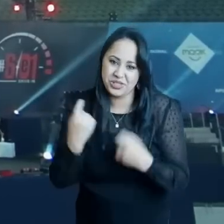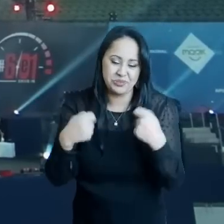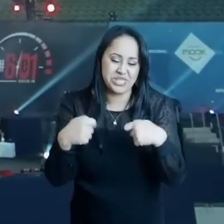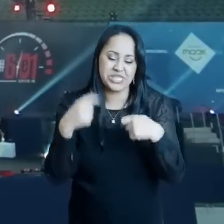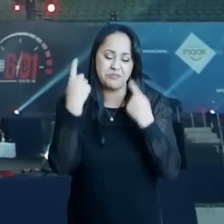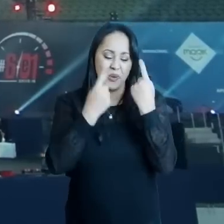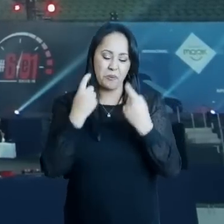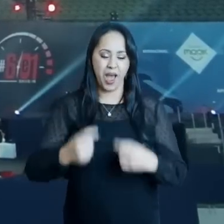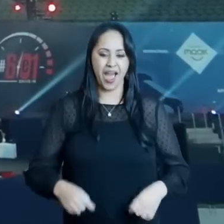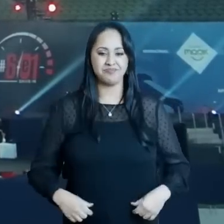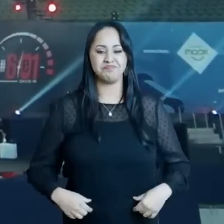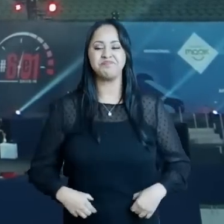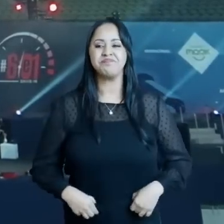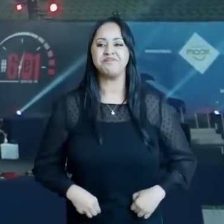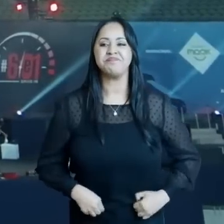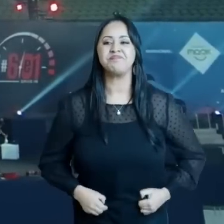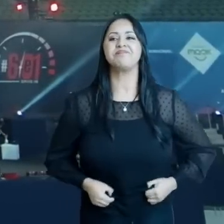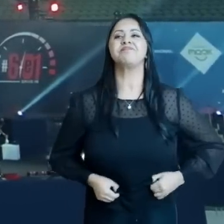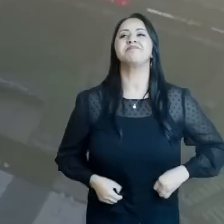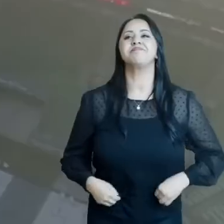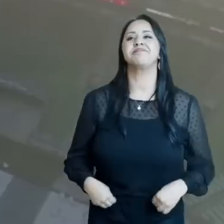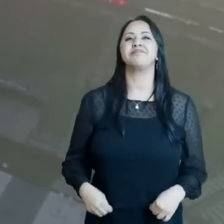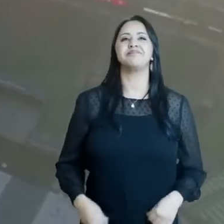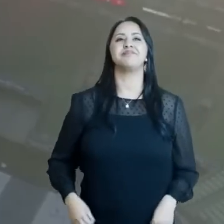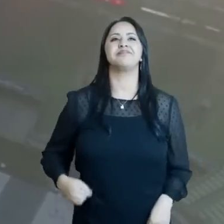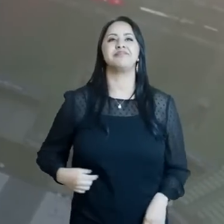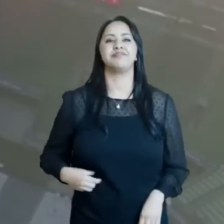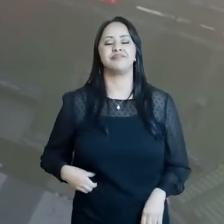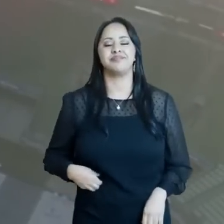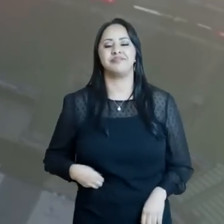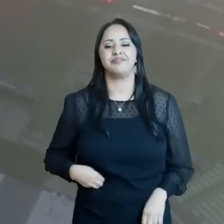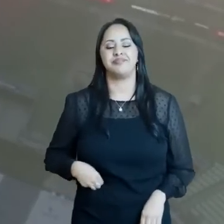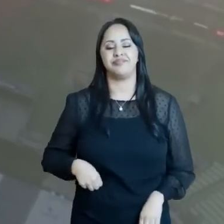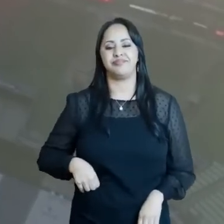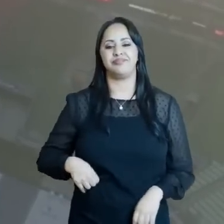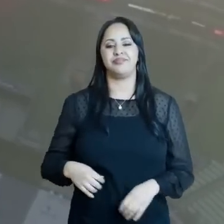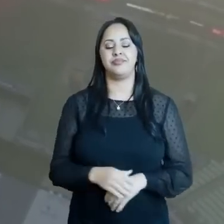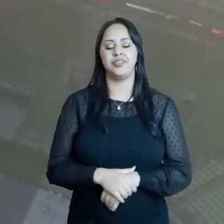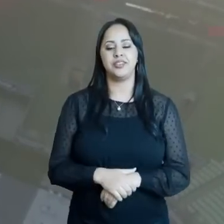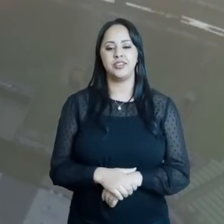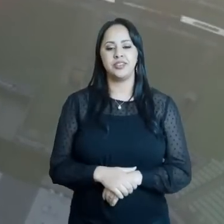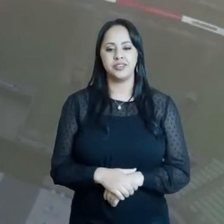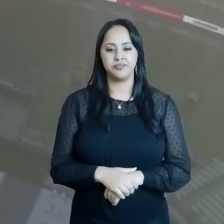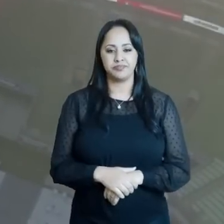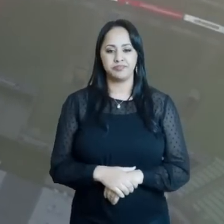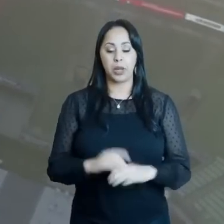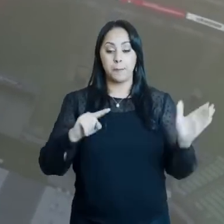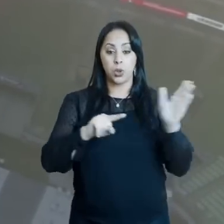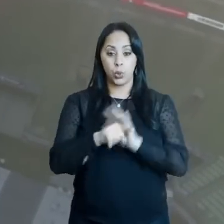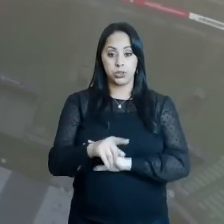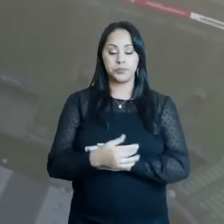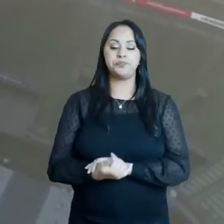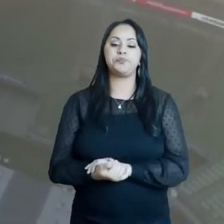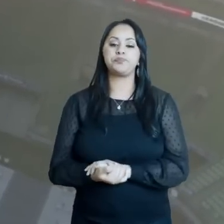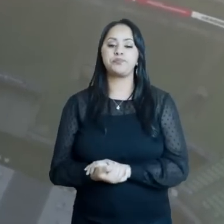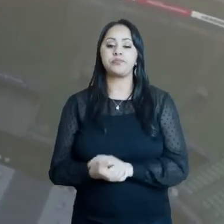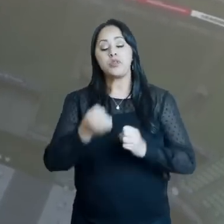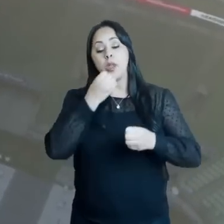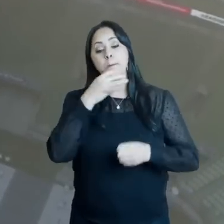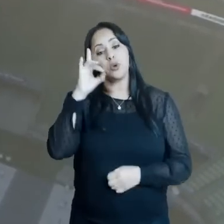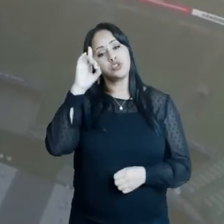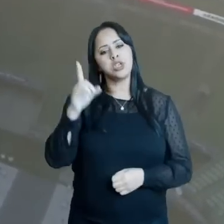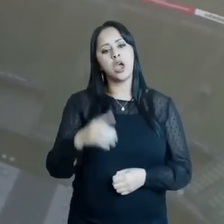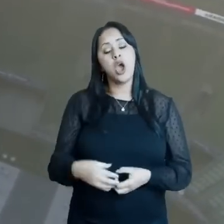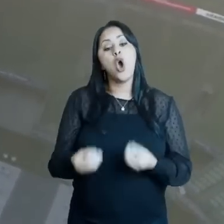Pedro. Tem uma boa pergunta aqui que deve ser a dúvida parecida com muita gente, né? A Marlene Crochês. Bom dia, Kaiser.